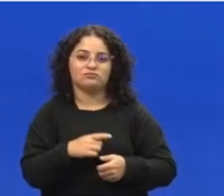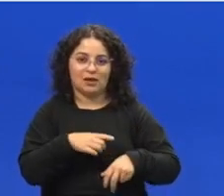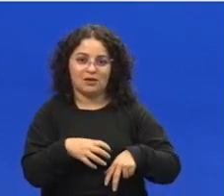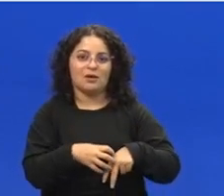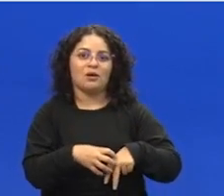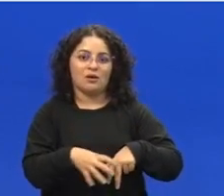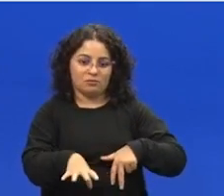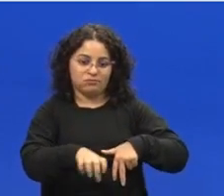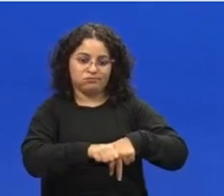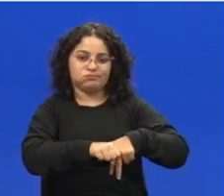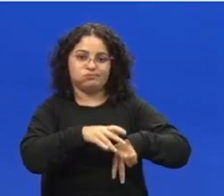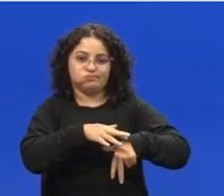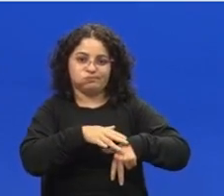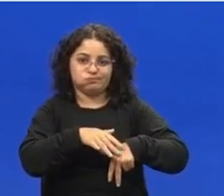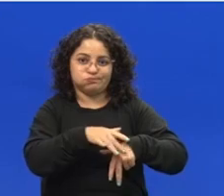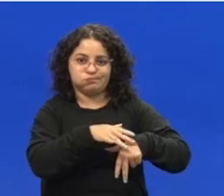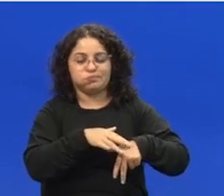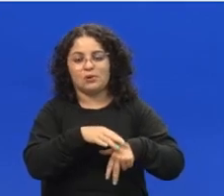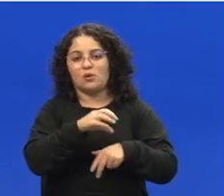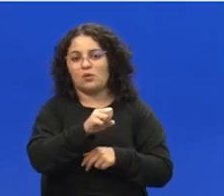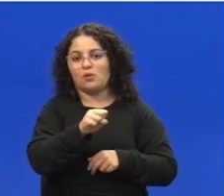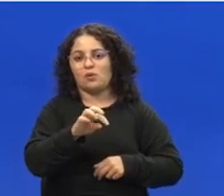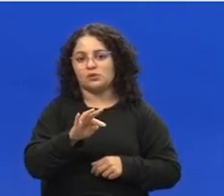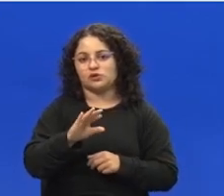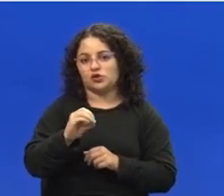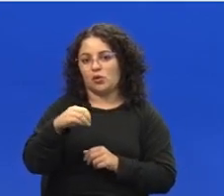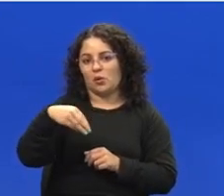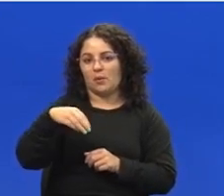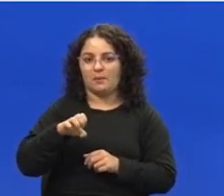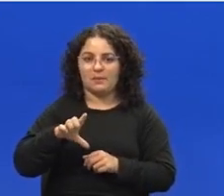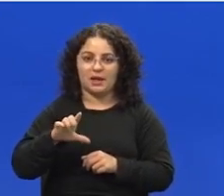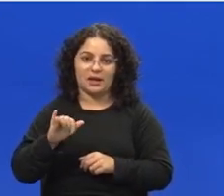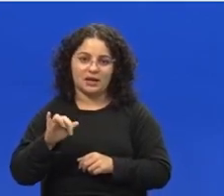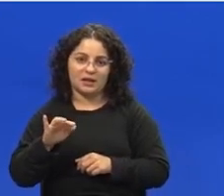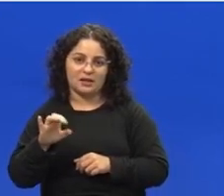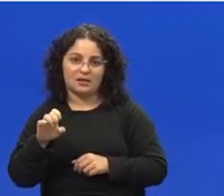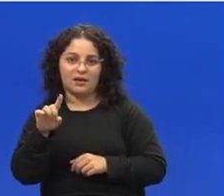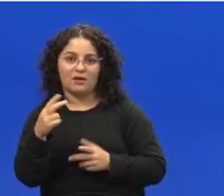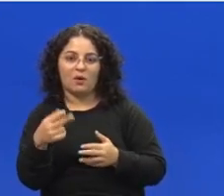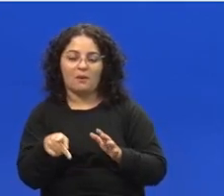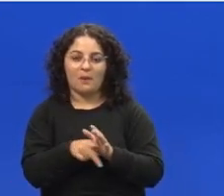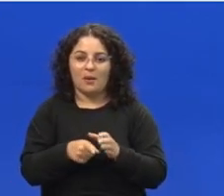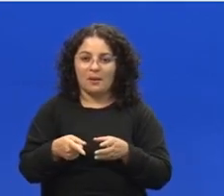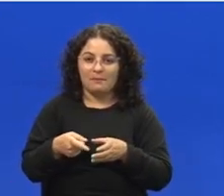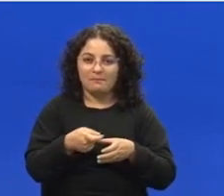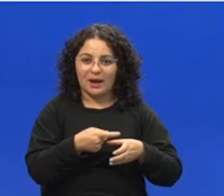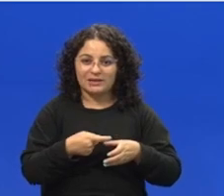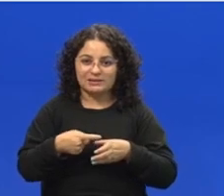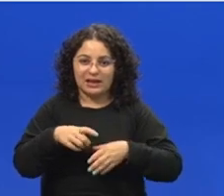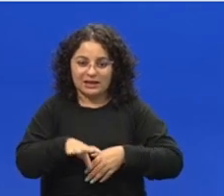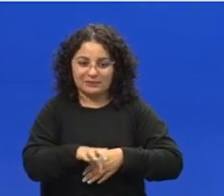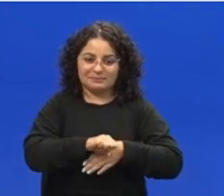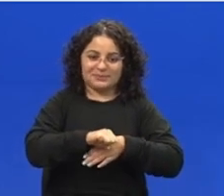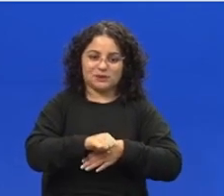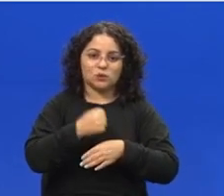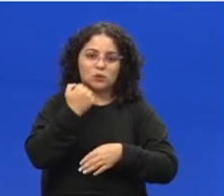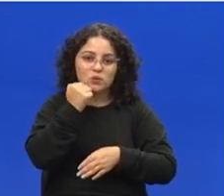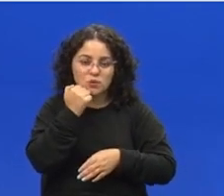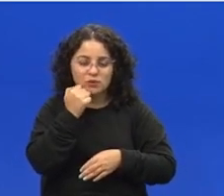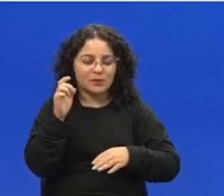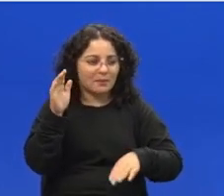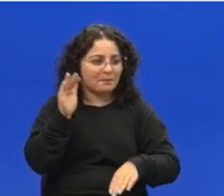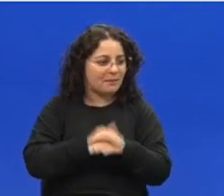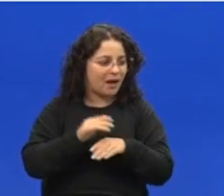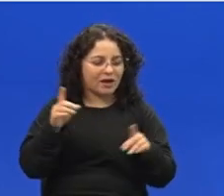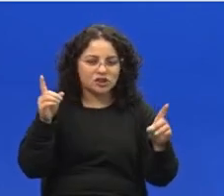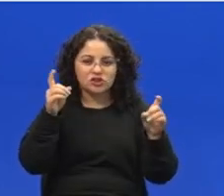infecções, que é justamente a osteomielite, onde eu tenho uma bactéria que acomete aquela região e que vai dificultar o